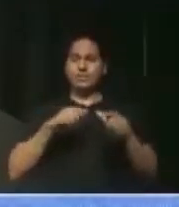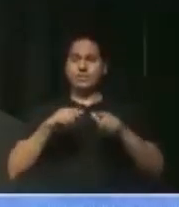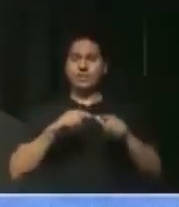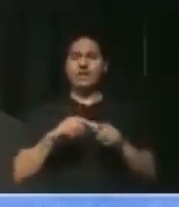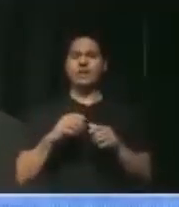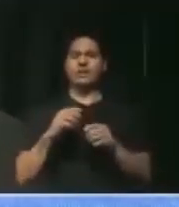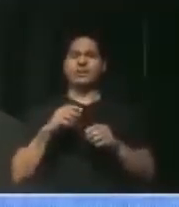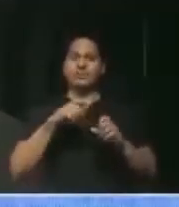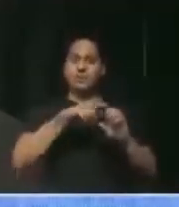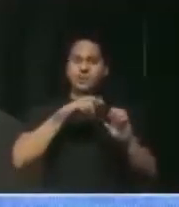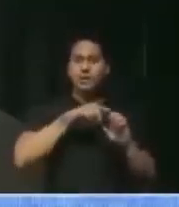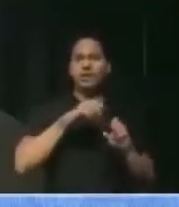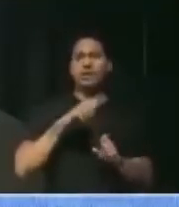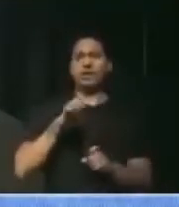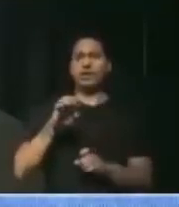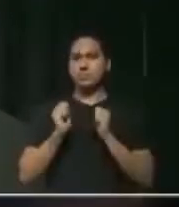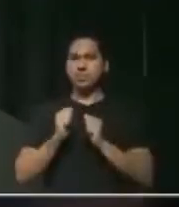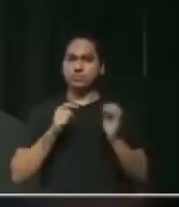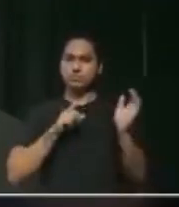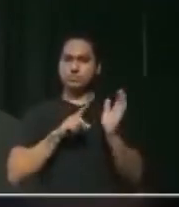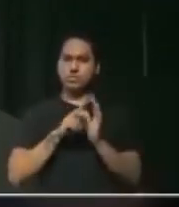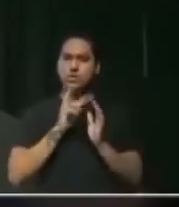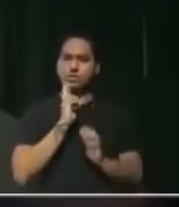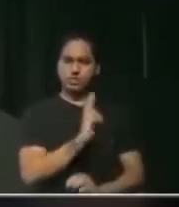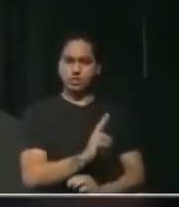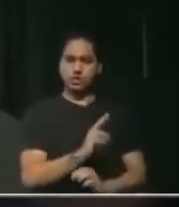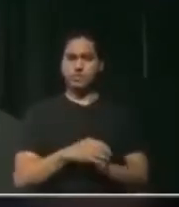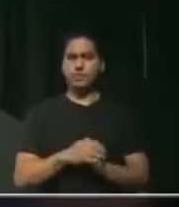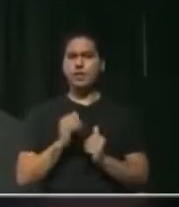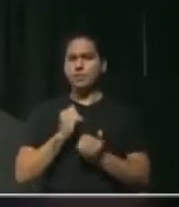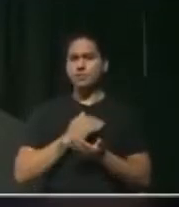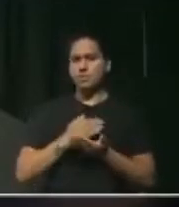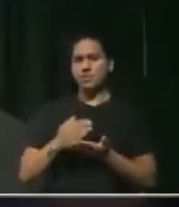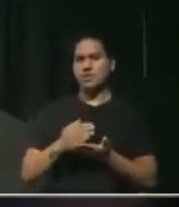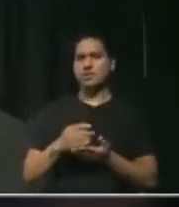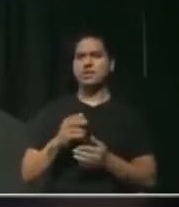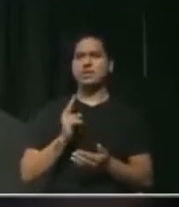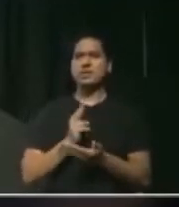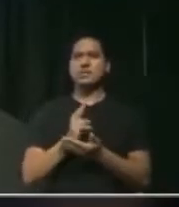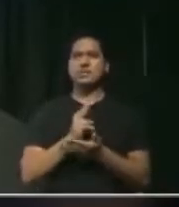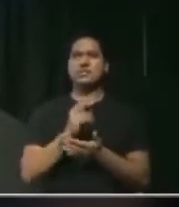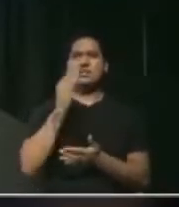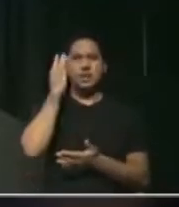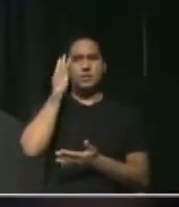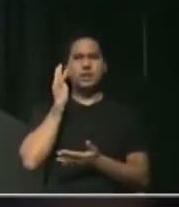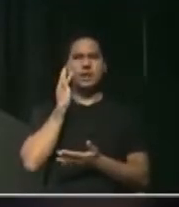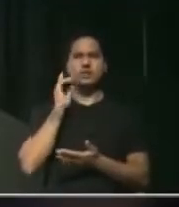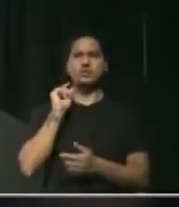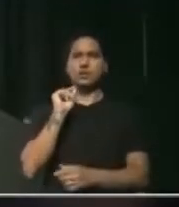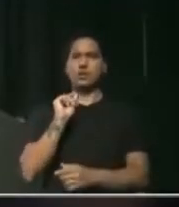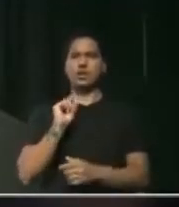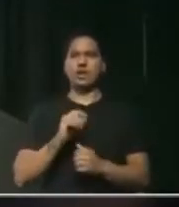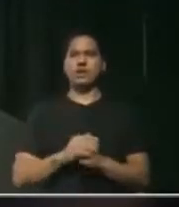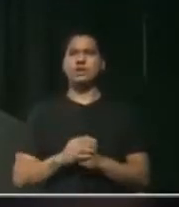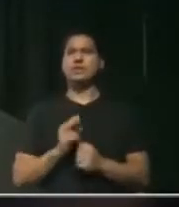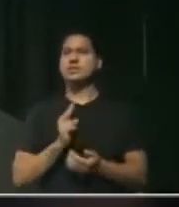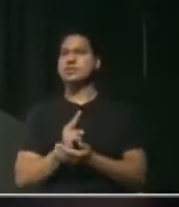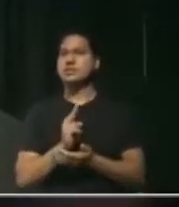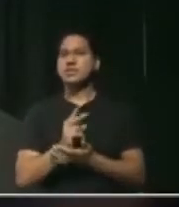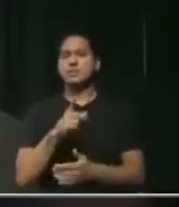e relacionamento com cliente o evento também conta com uma feira de negócios onde cerca de 100 expositores